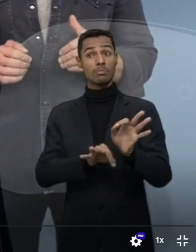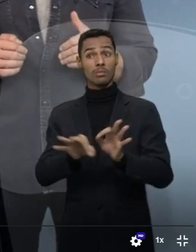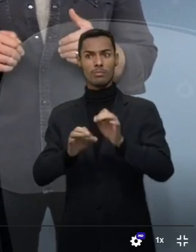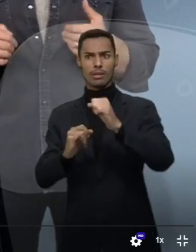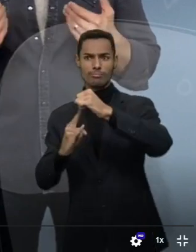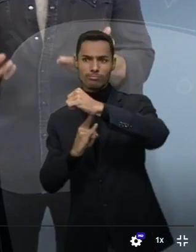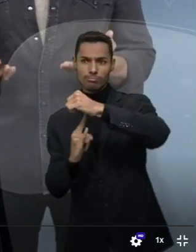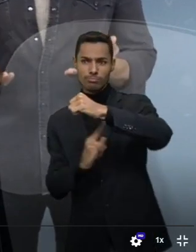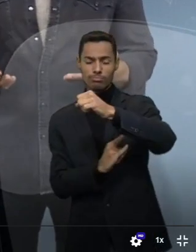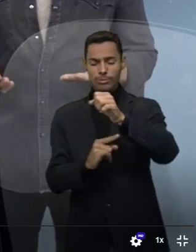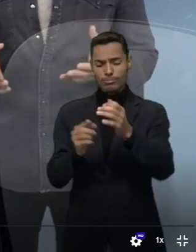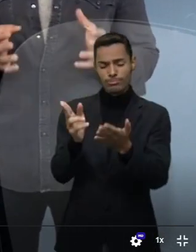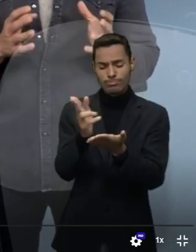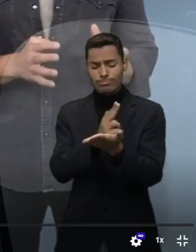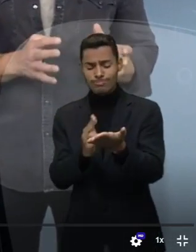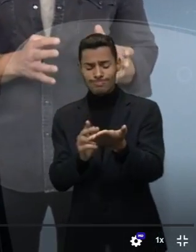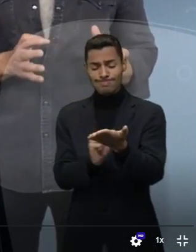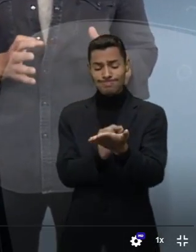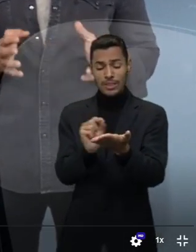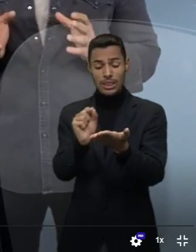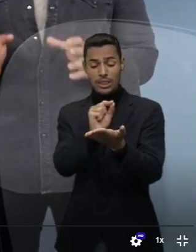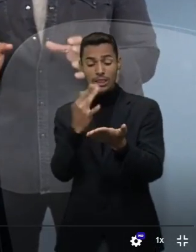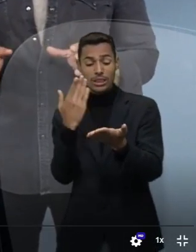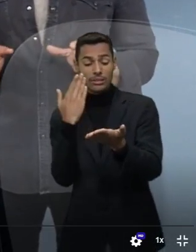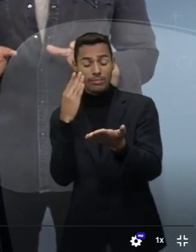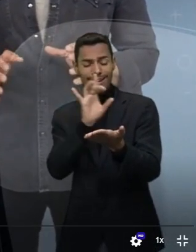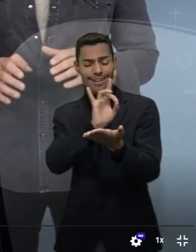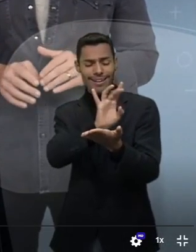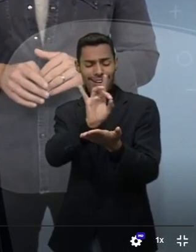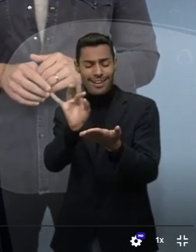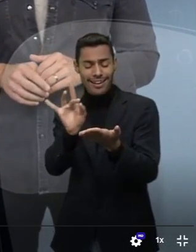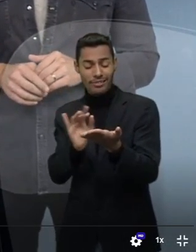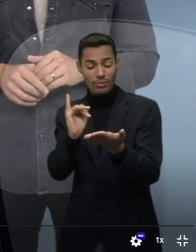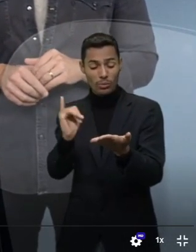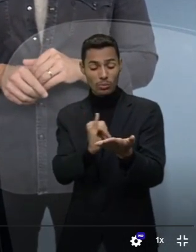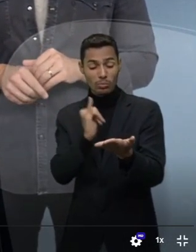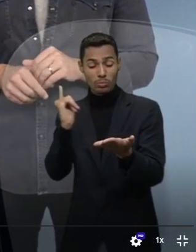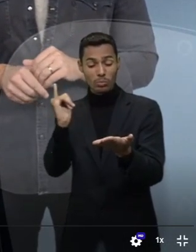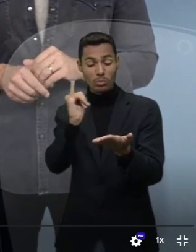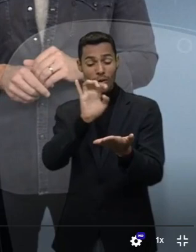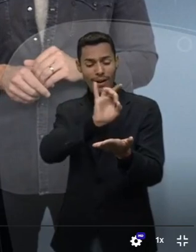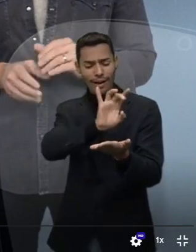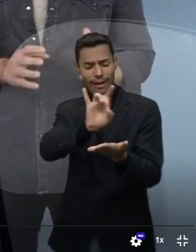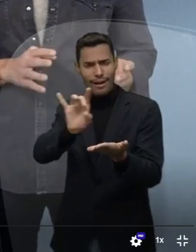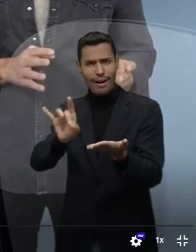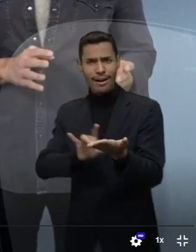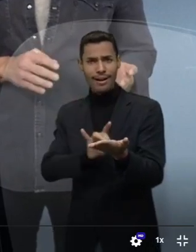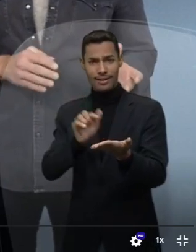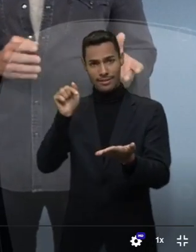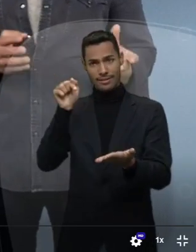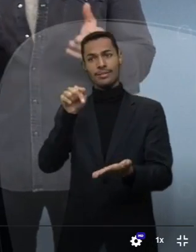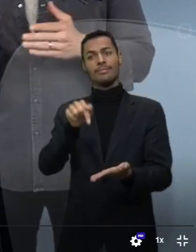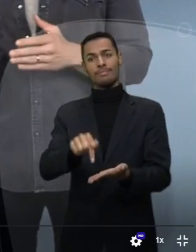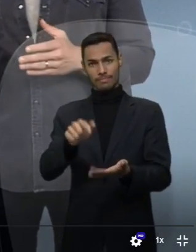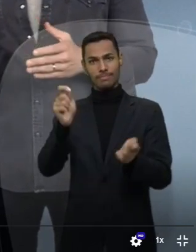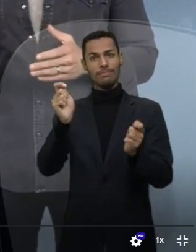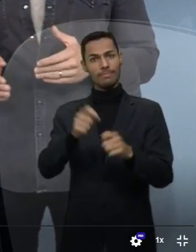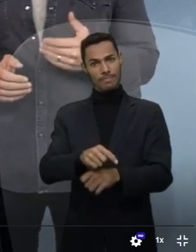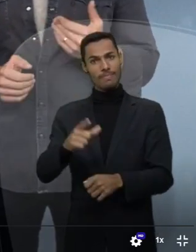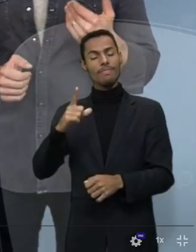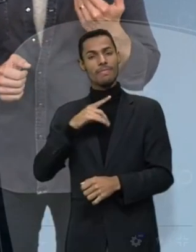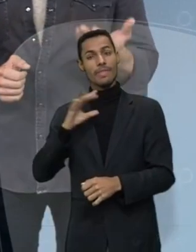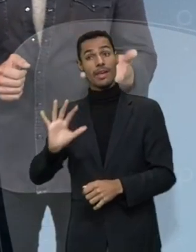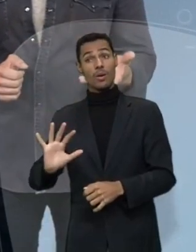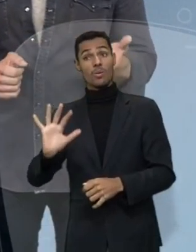é preciso identificar em cada seção da estrutura os pontos de colocação das cargas móveis e acidentais